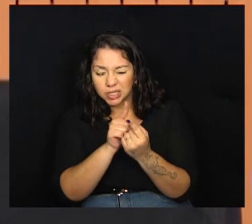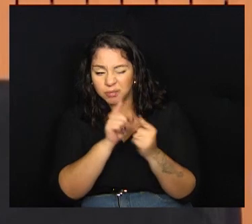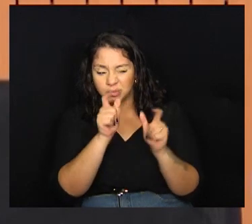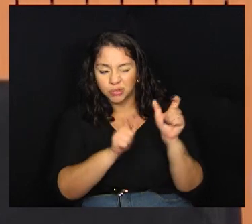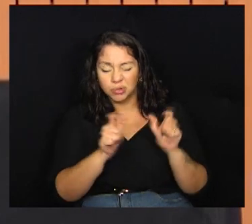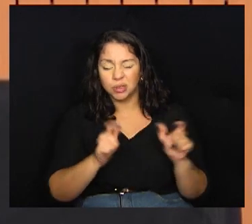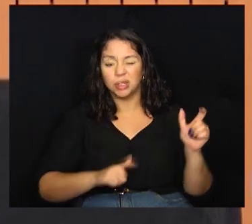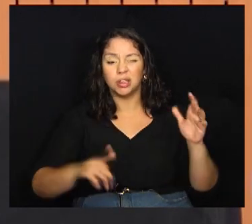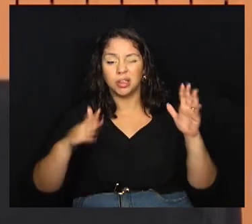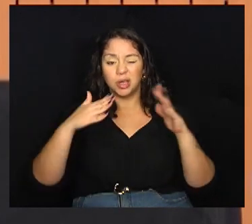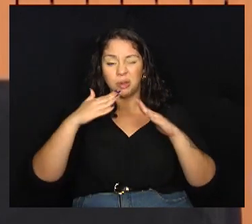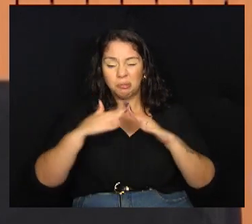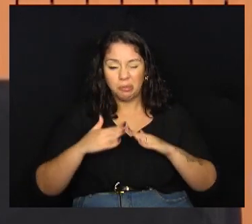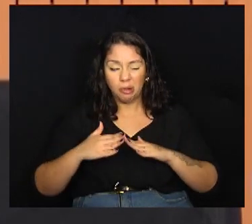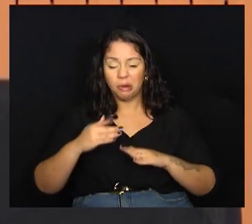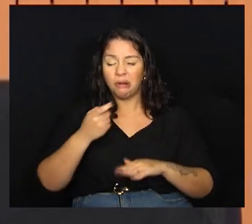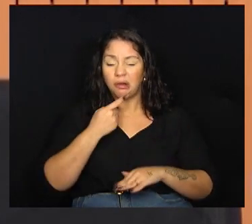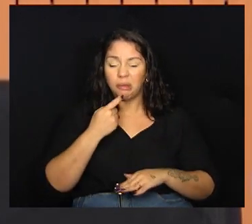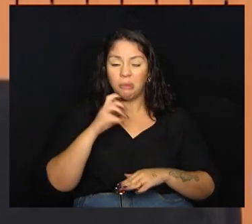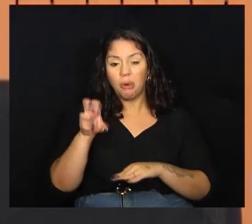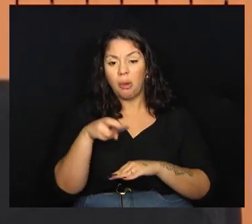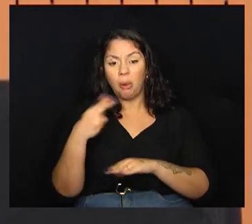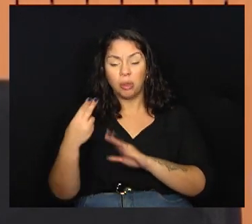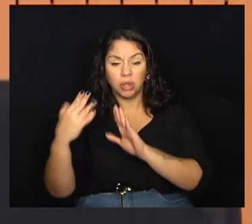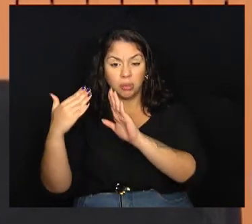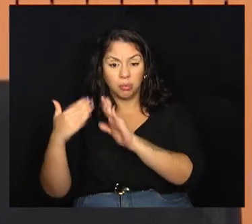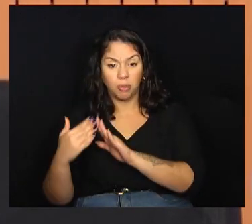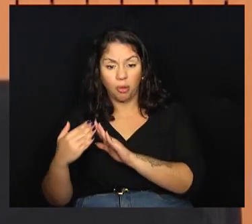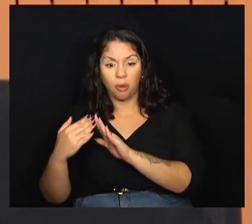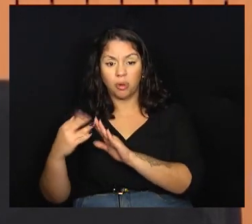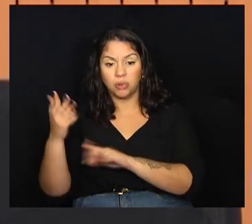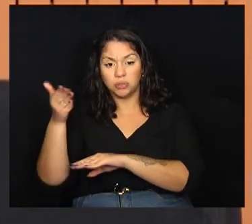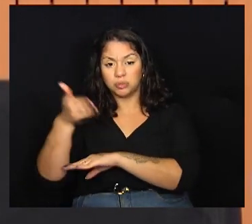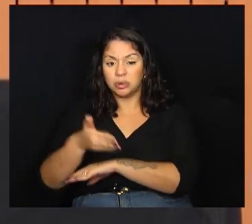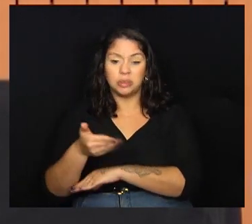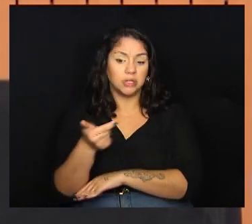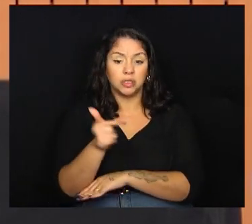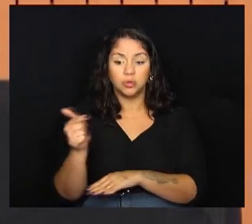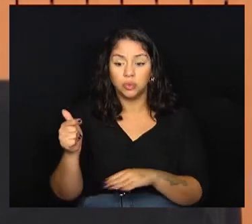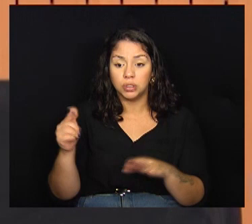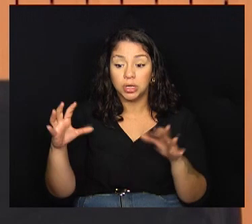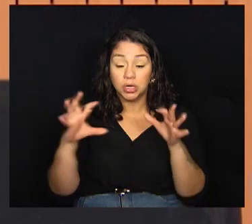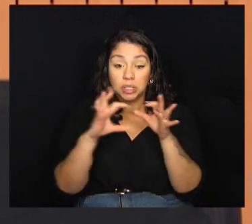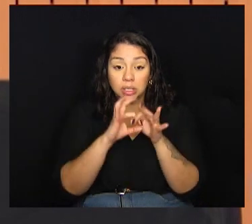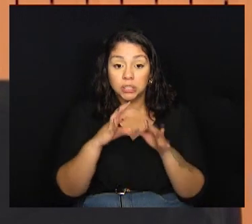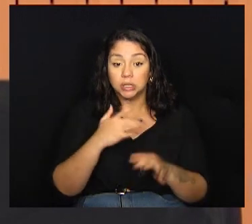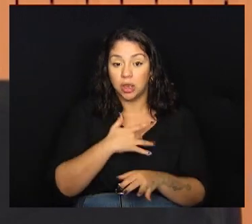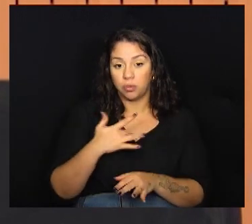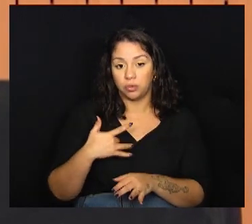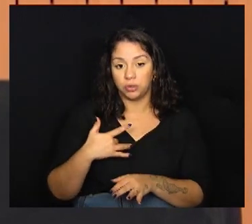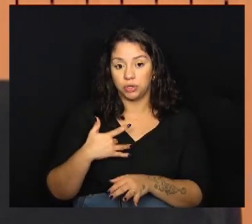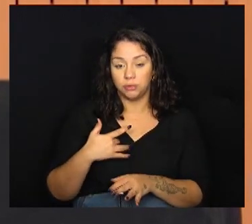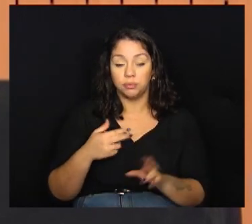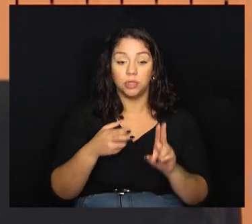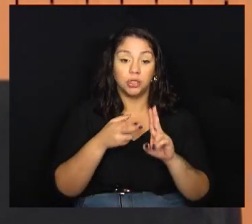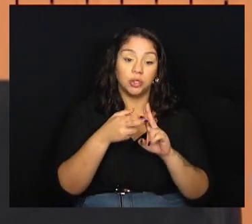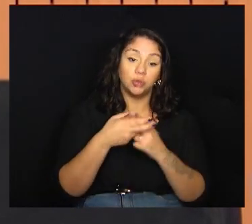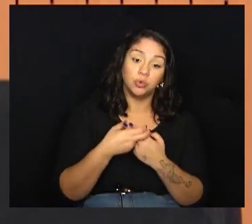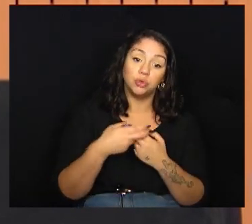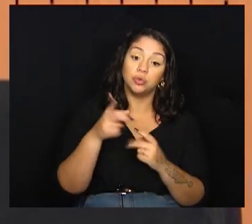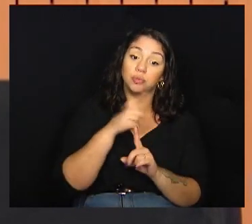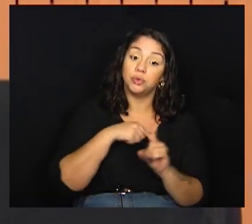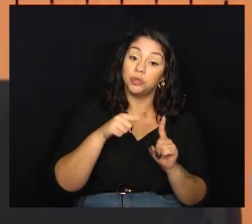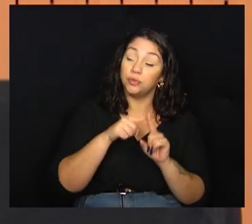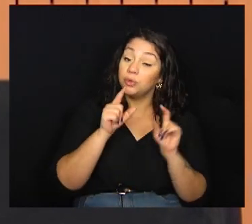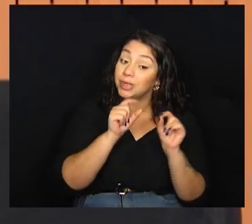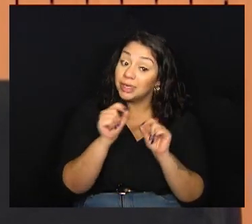na rua, que estão em pensão? São pessoas que não se vinculam à rede de saúde. E o SUS preconiza que a saúde é para